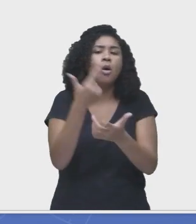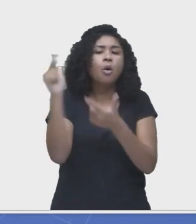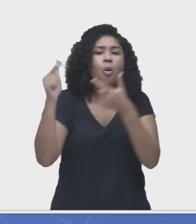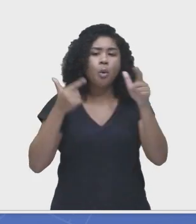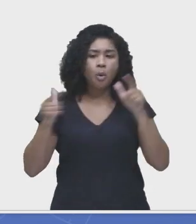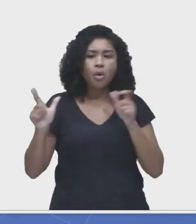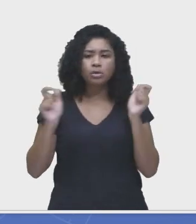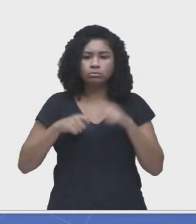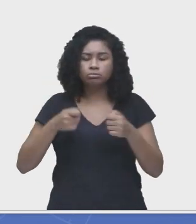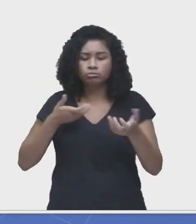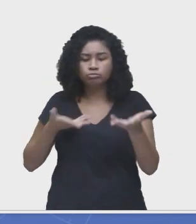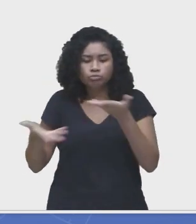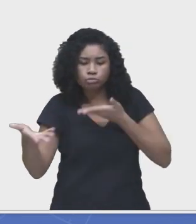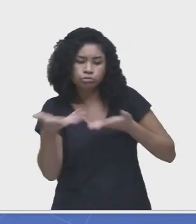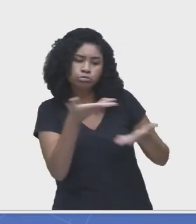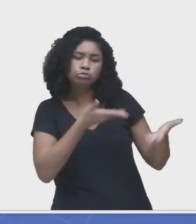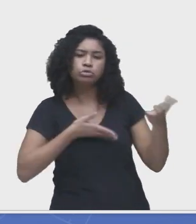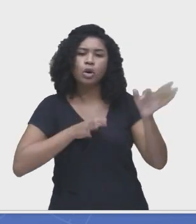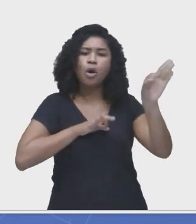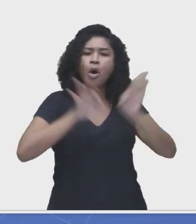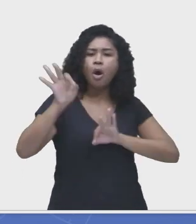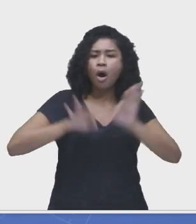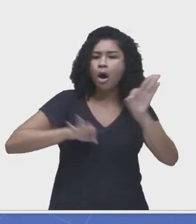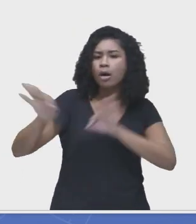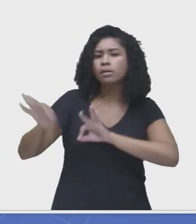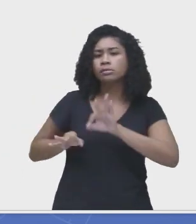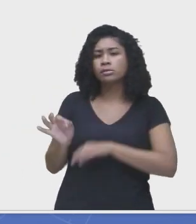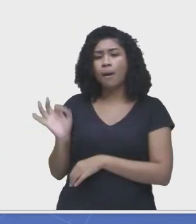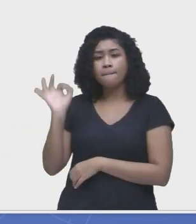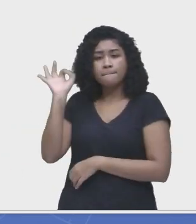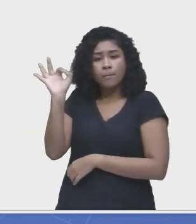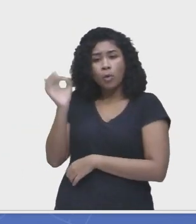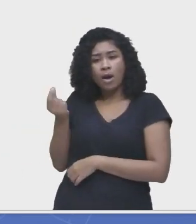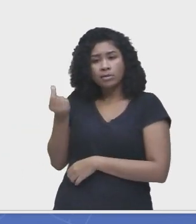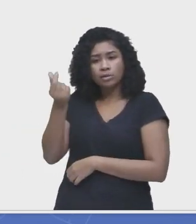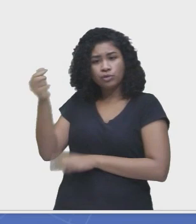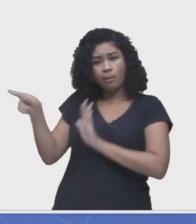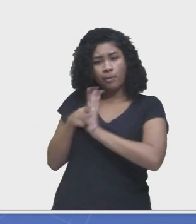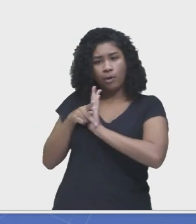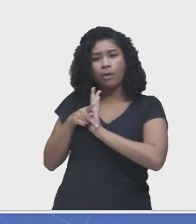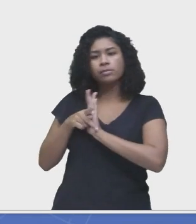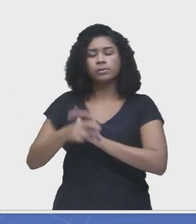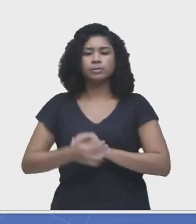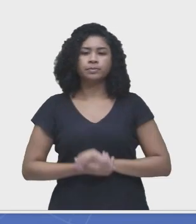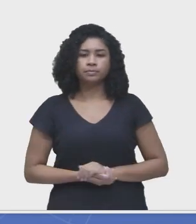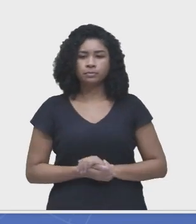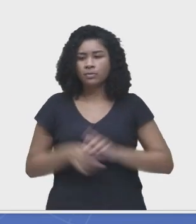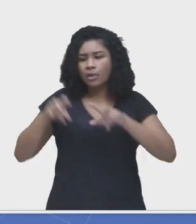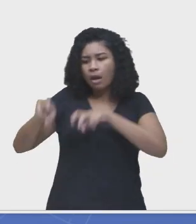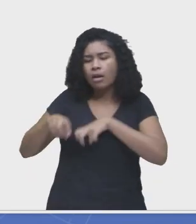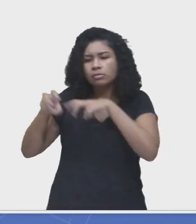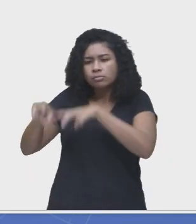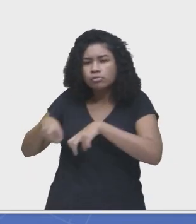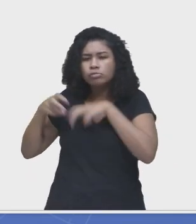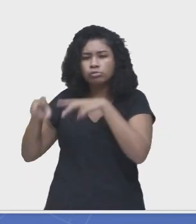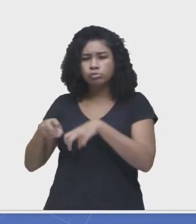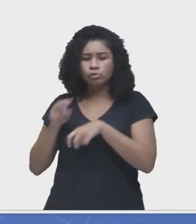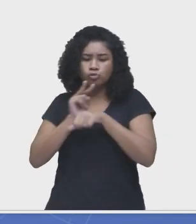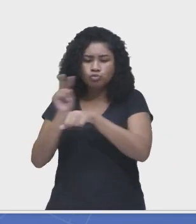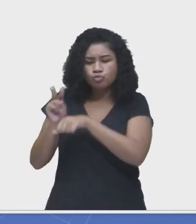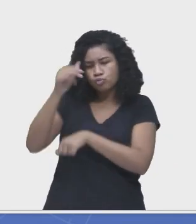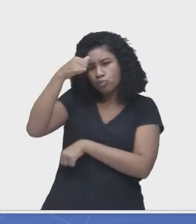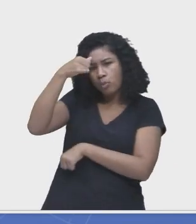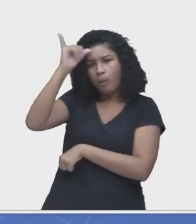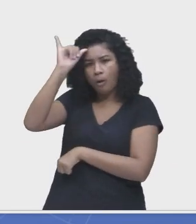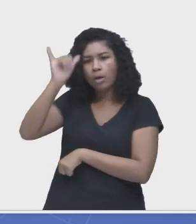organizar também um único sistema de pesos e medidas. A agricultura, olha aí, a pecuária, elas tinham uma importância secundária,